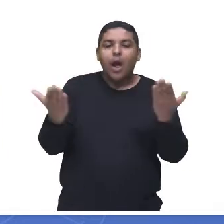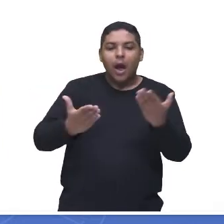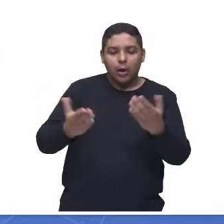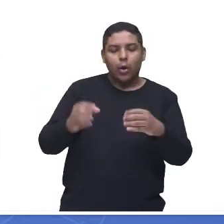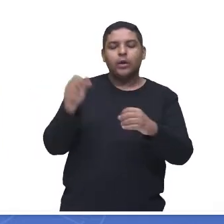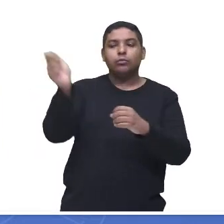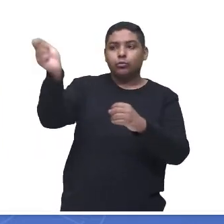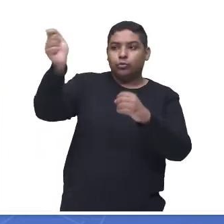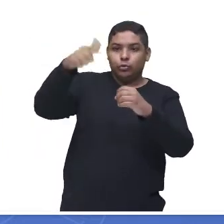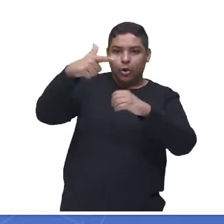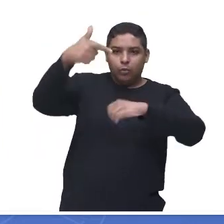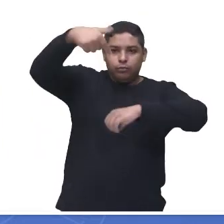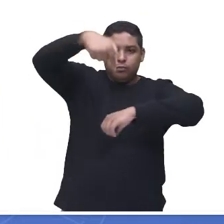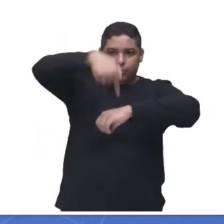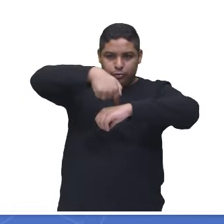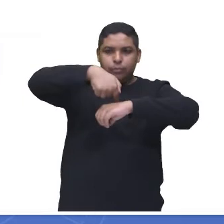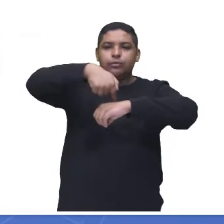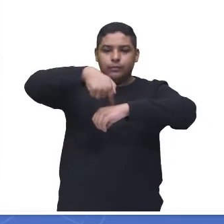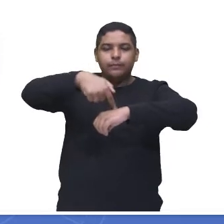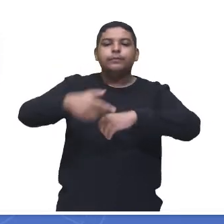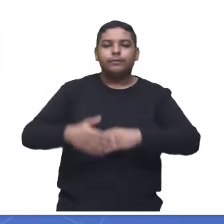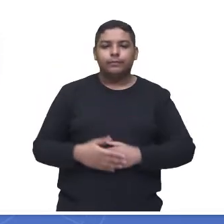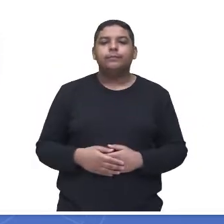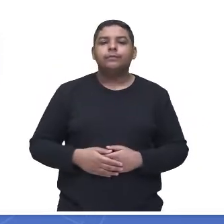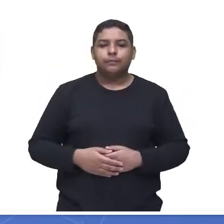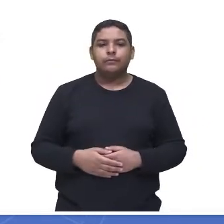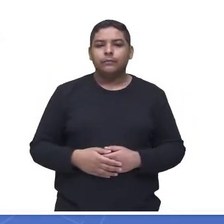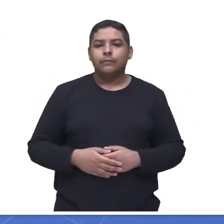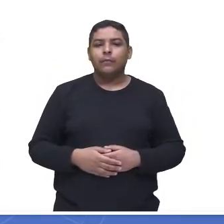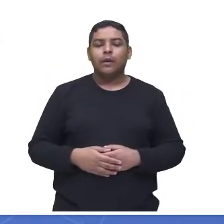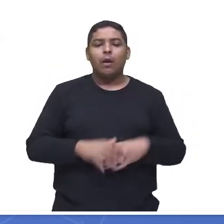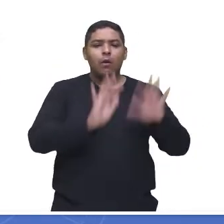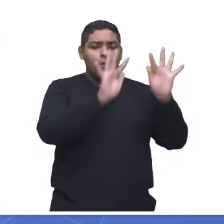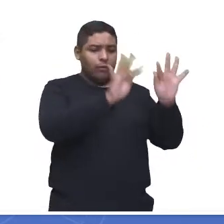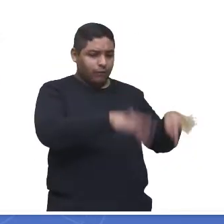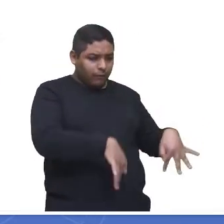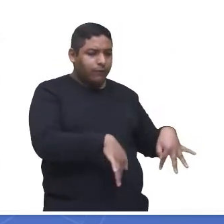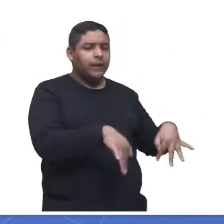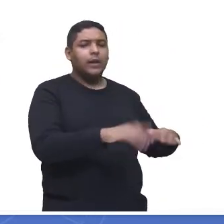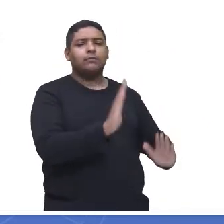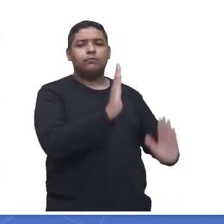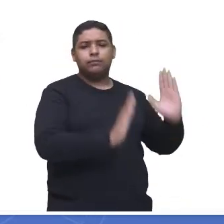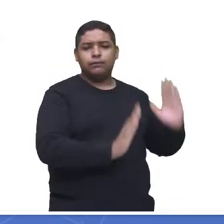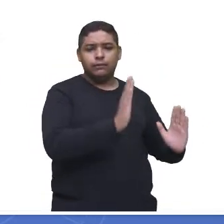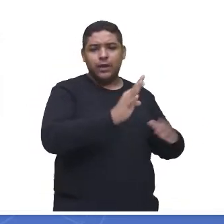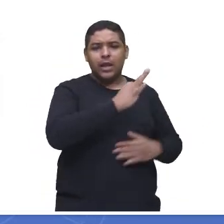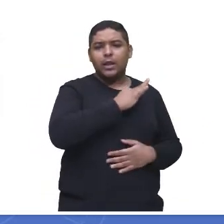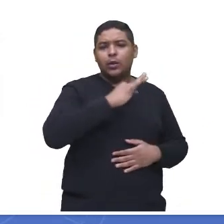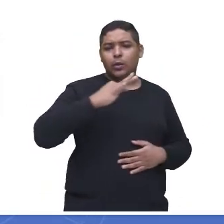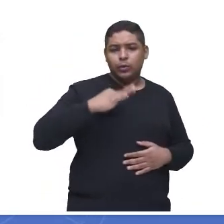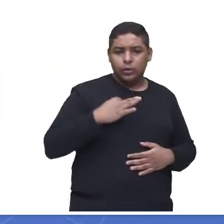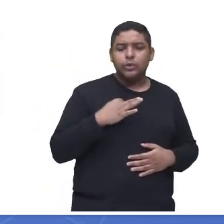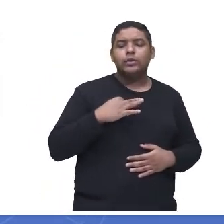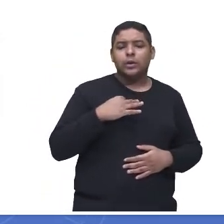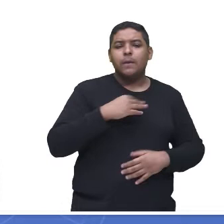teologia medieval, né? Então, quando chega o fim da teologia medieval, então vem o que aqui? A